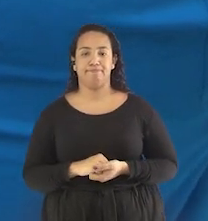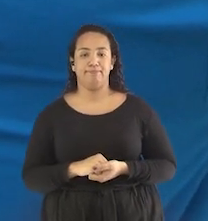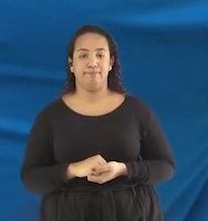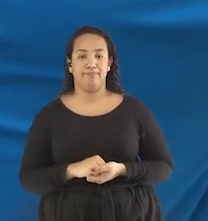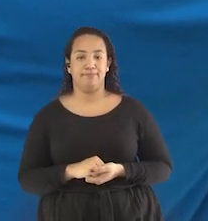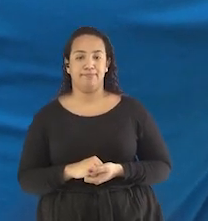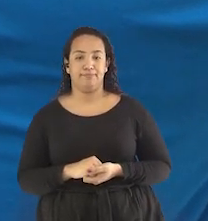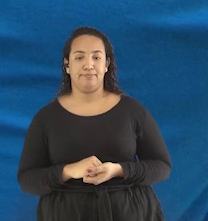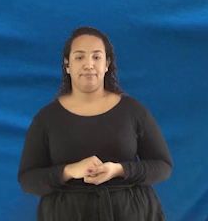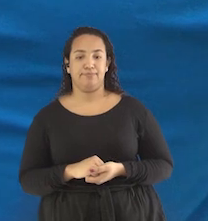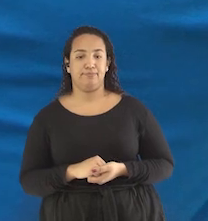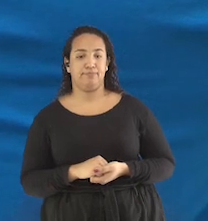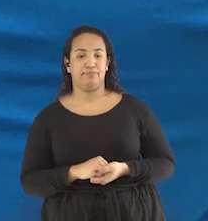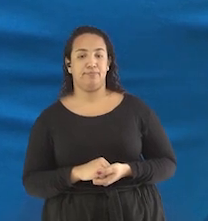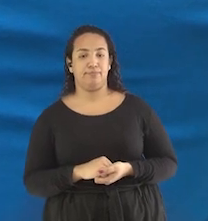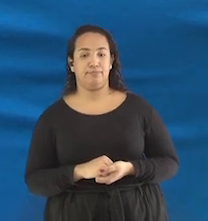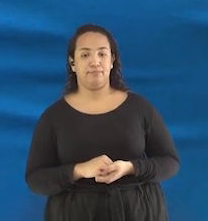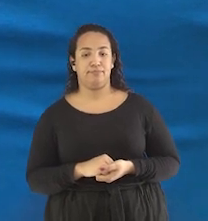décimo.